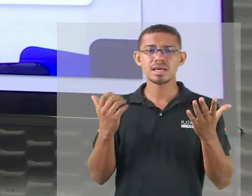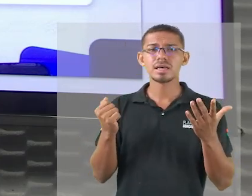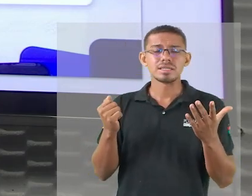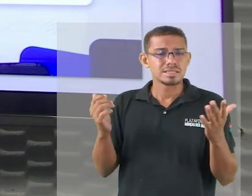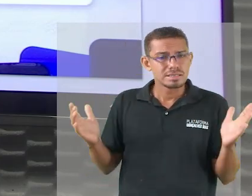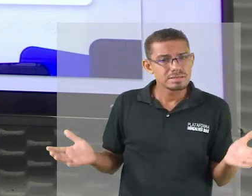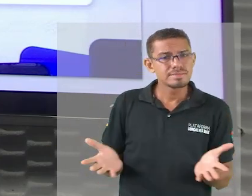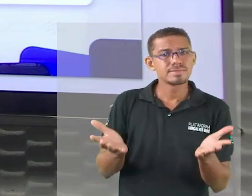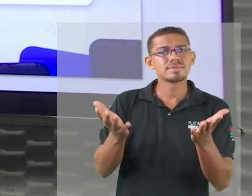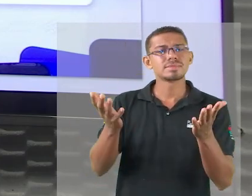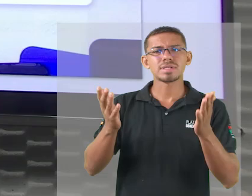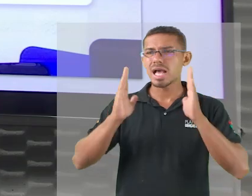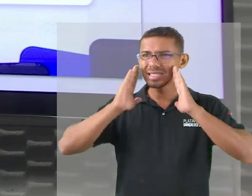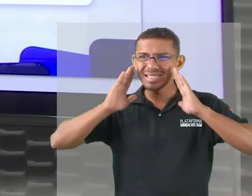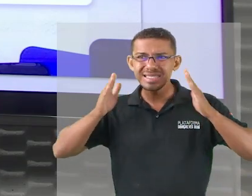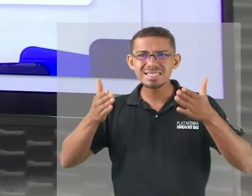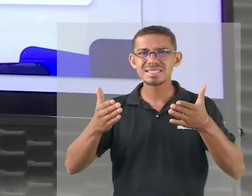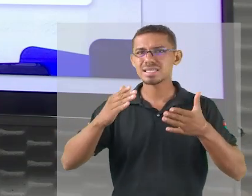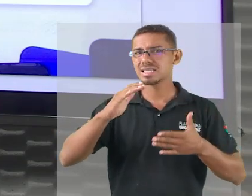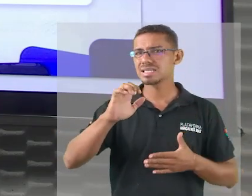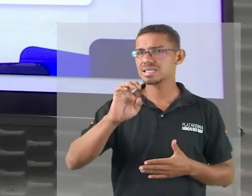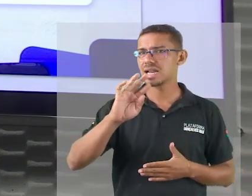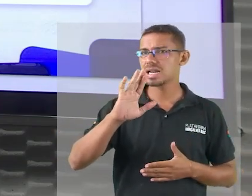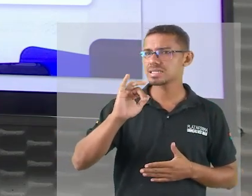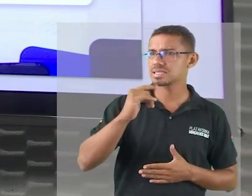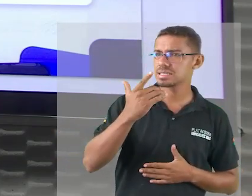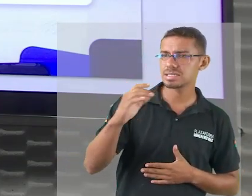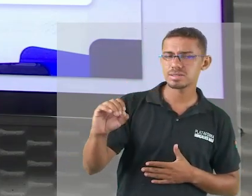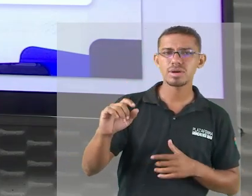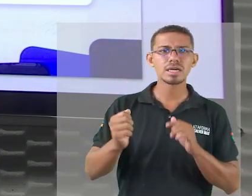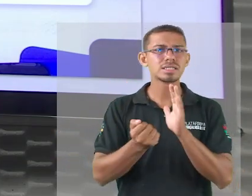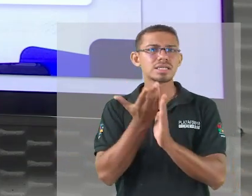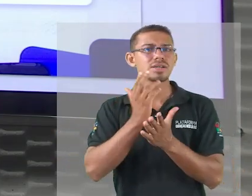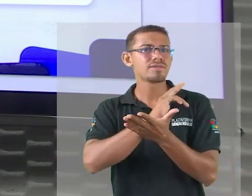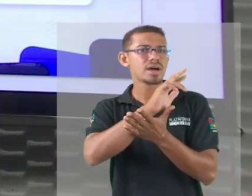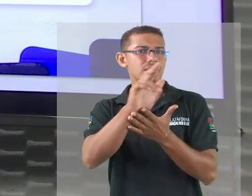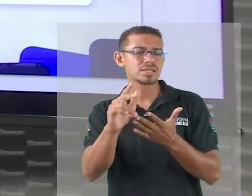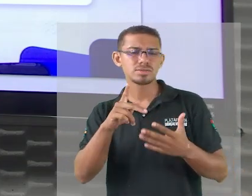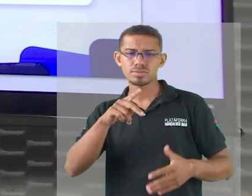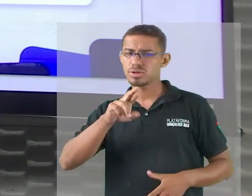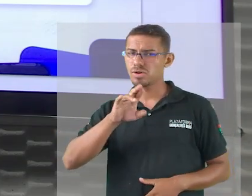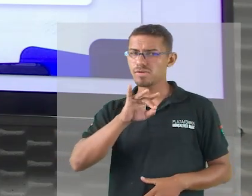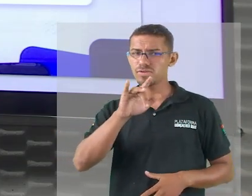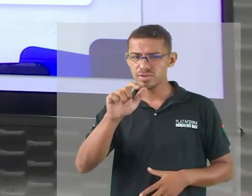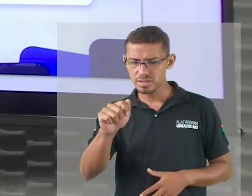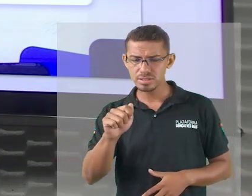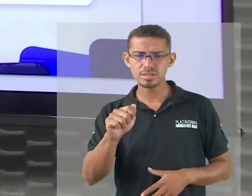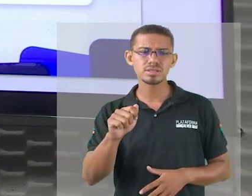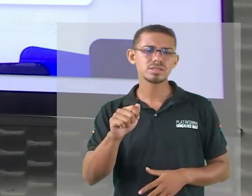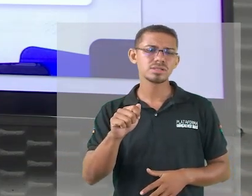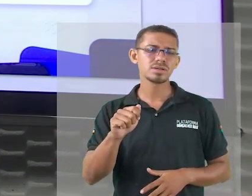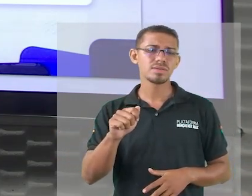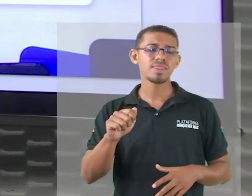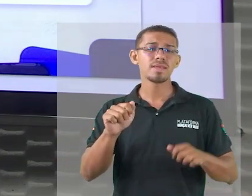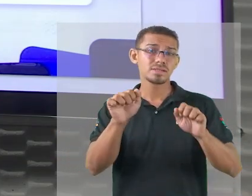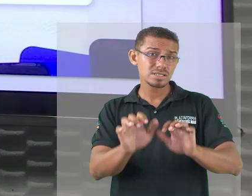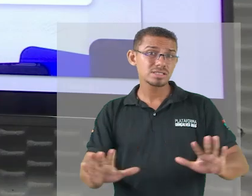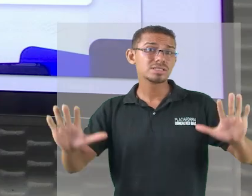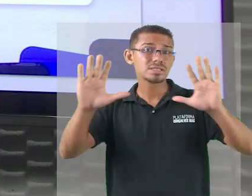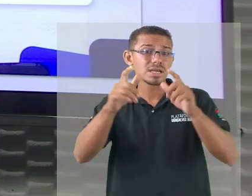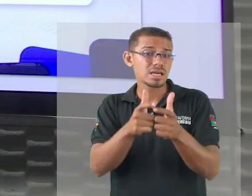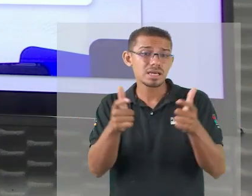apregoavam a centralização, ora, a criação de várias províncias e autonomia para essas províncias, e isso